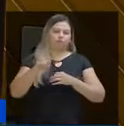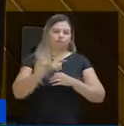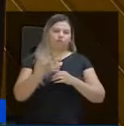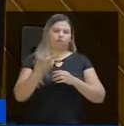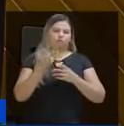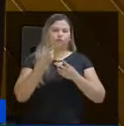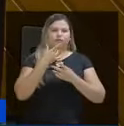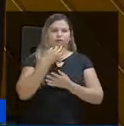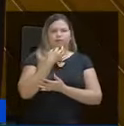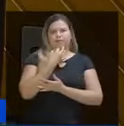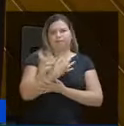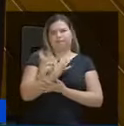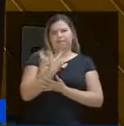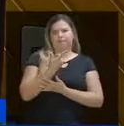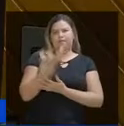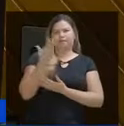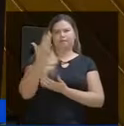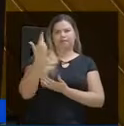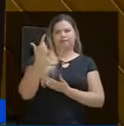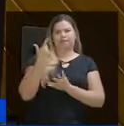processo